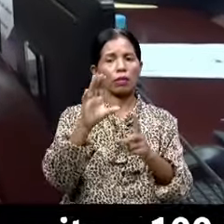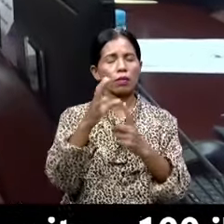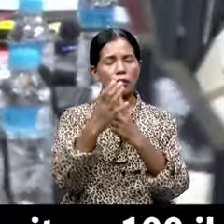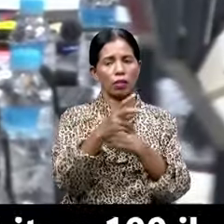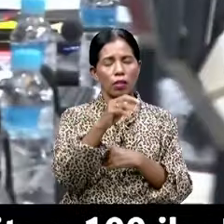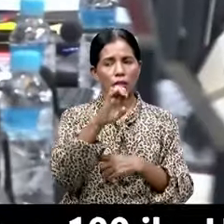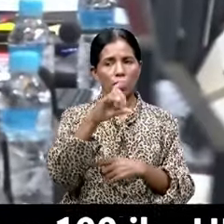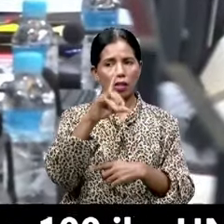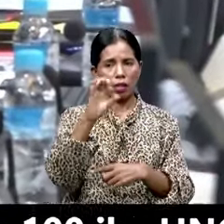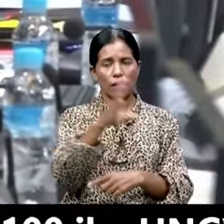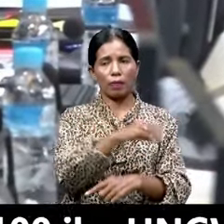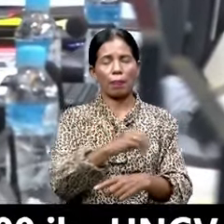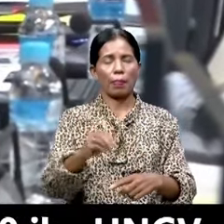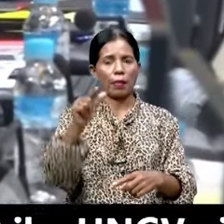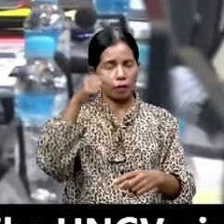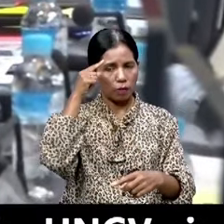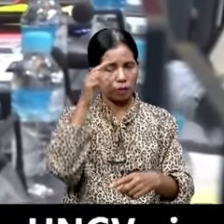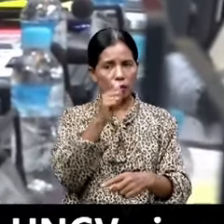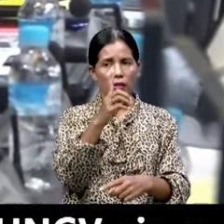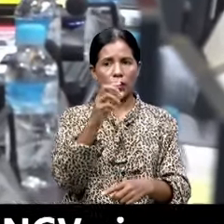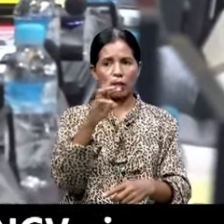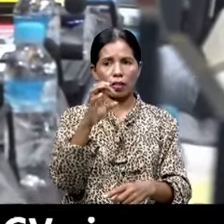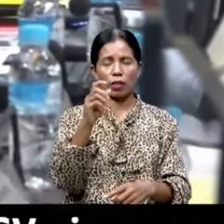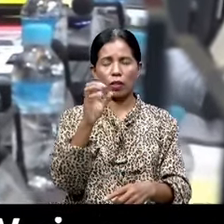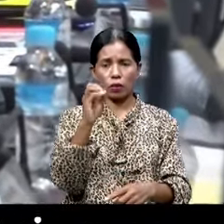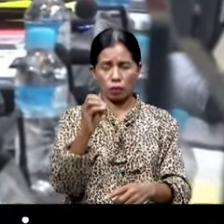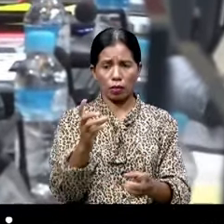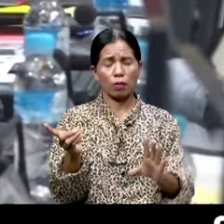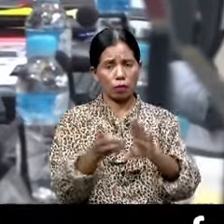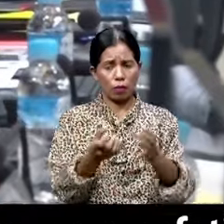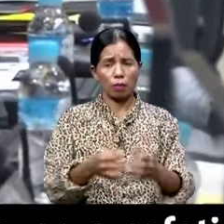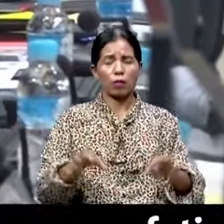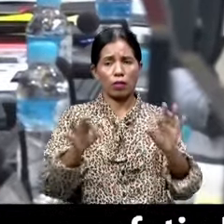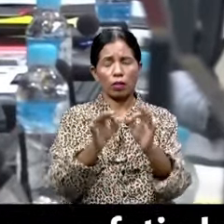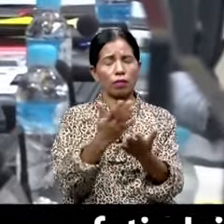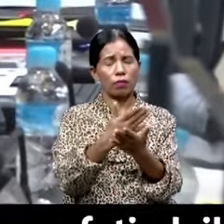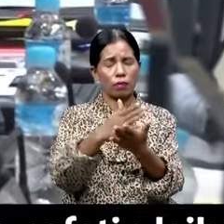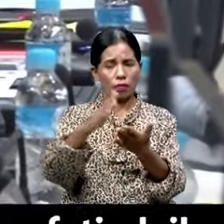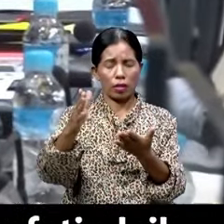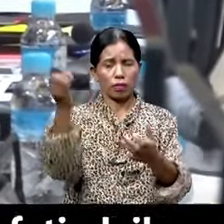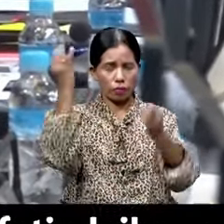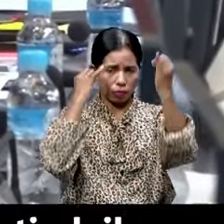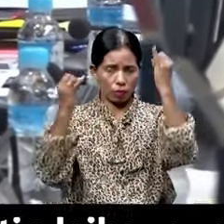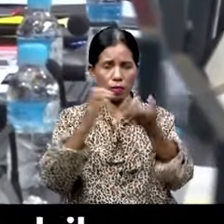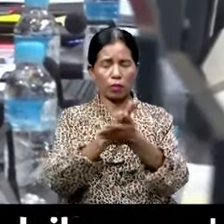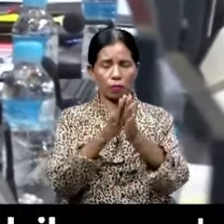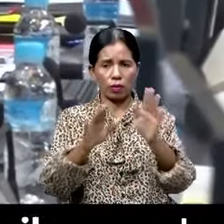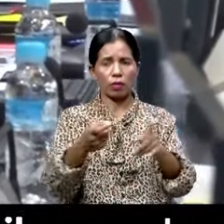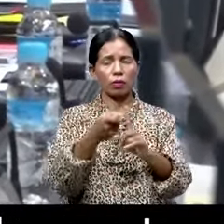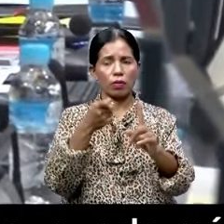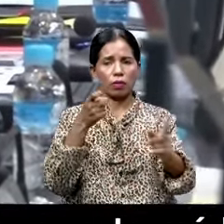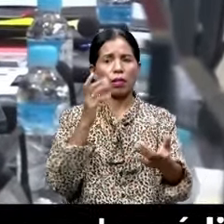Vizac Sarmento. Porta-voz Governo Adérito Hugo Hateten, diploma né, importante, ato consolida no reforça paz social, NBE retan lhe